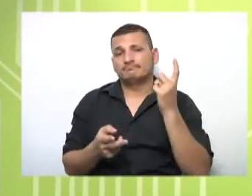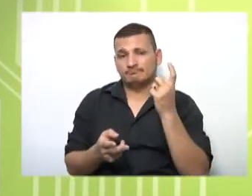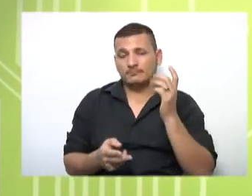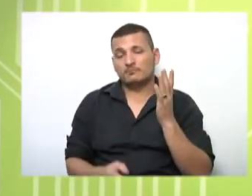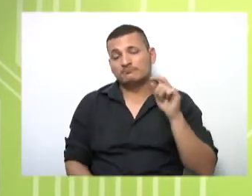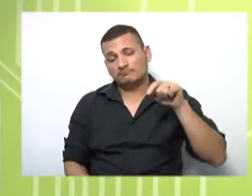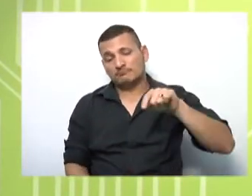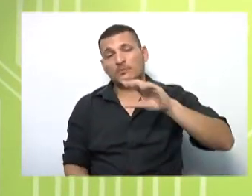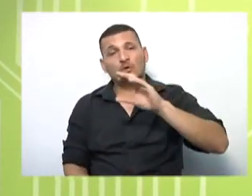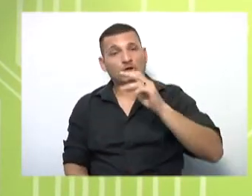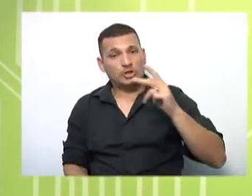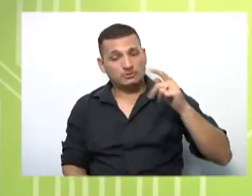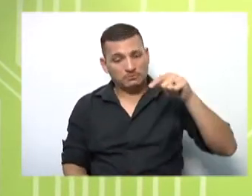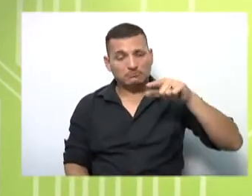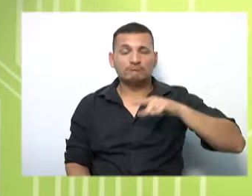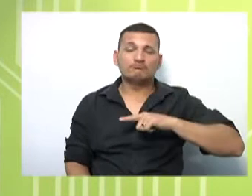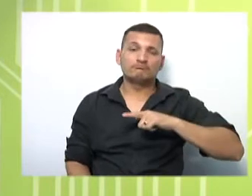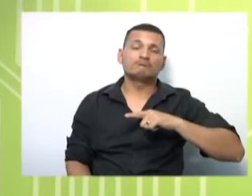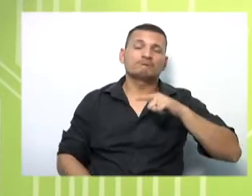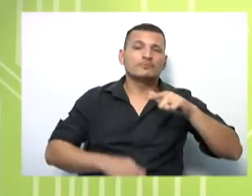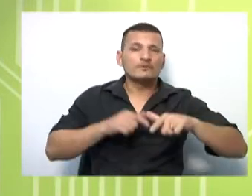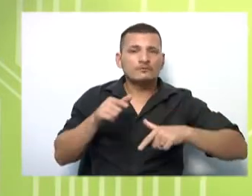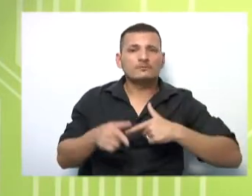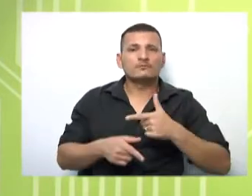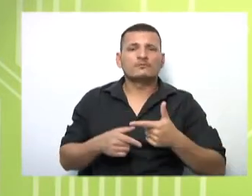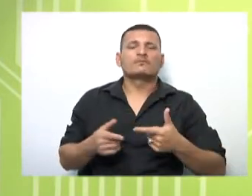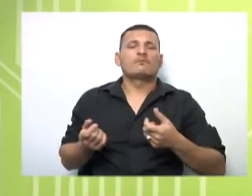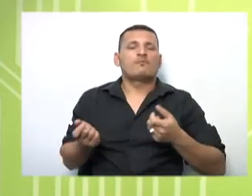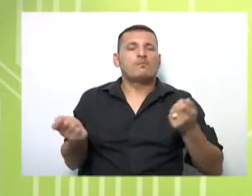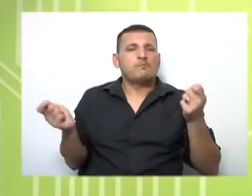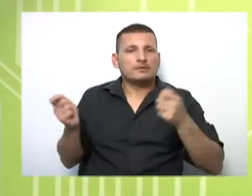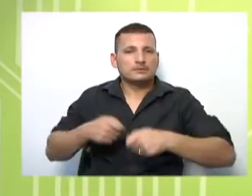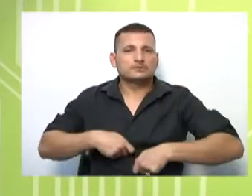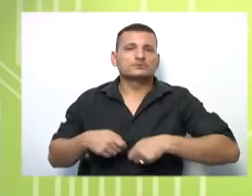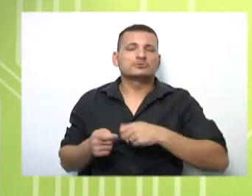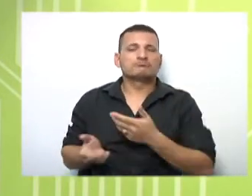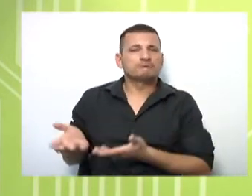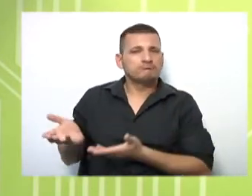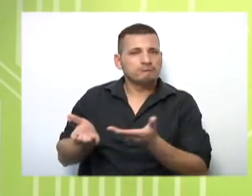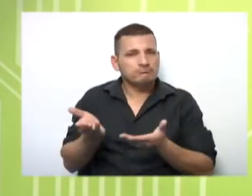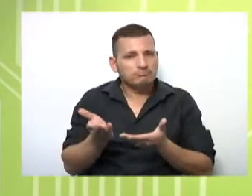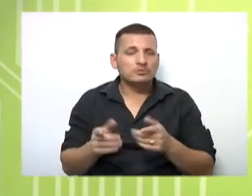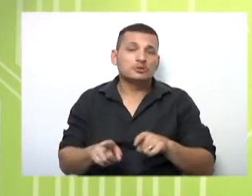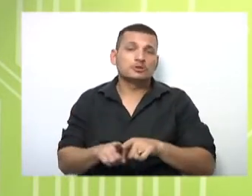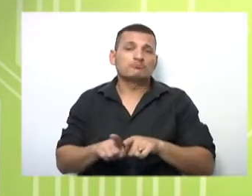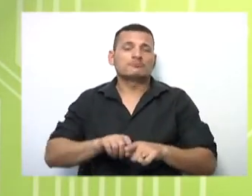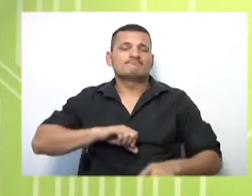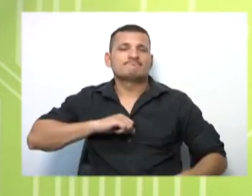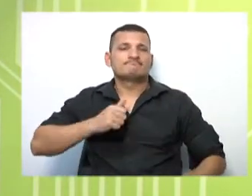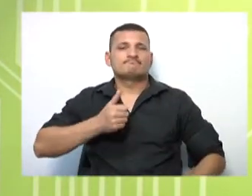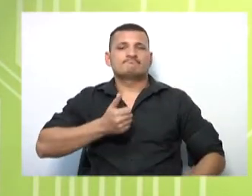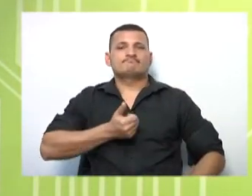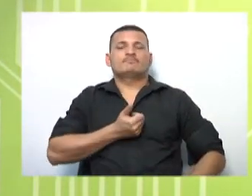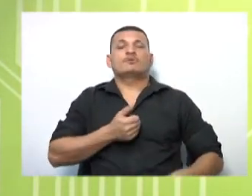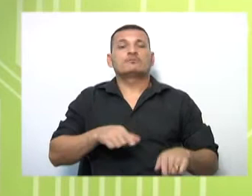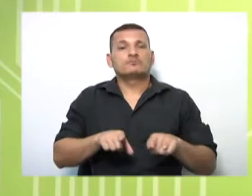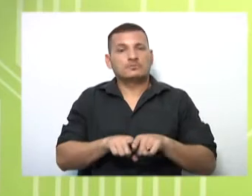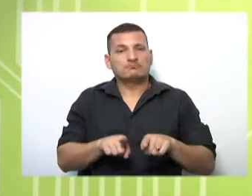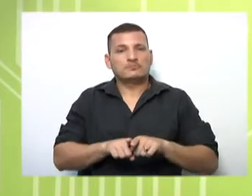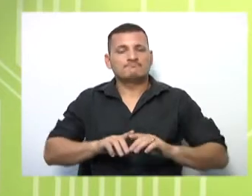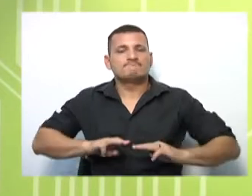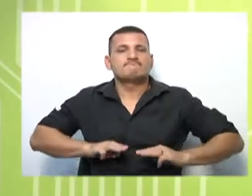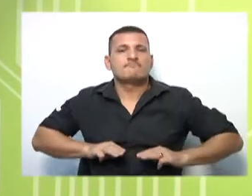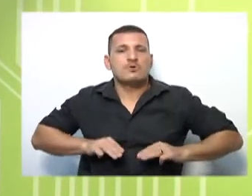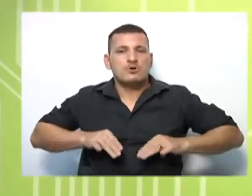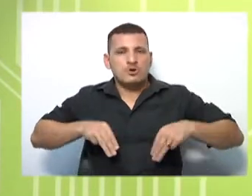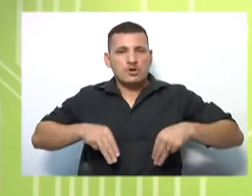capacitação, com cidadania e principalmente para levantar a moral e a autoestima dessas pessoas, o que é fundamental